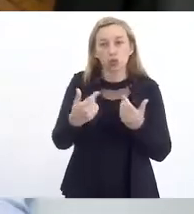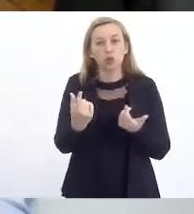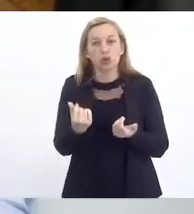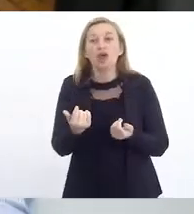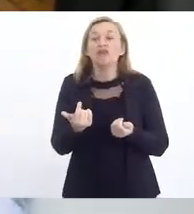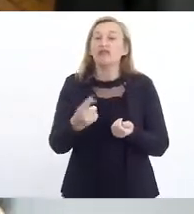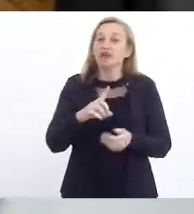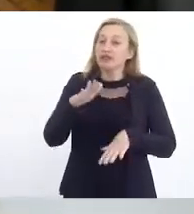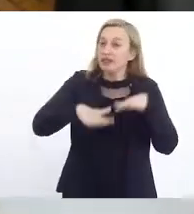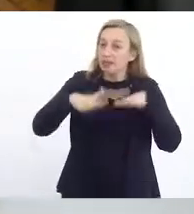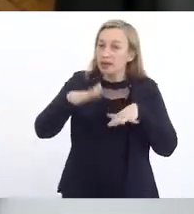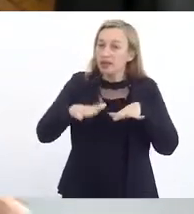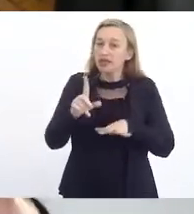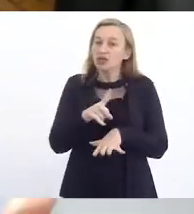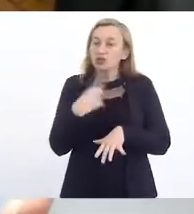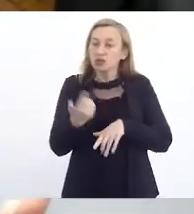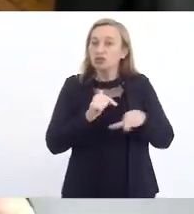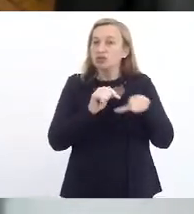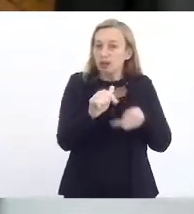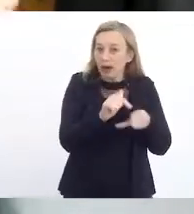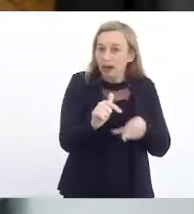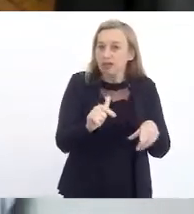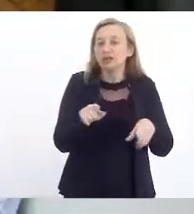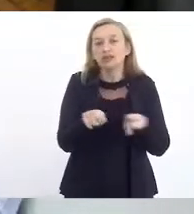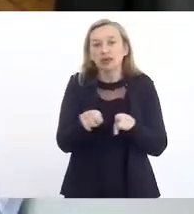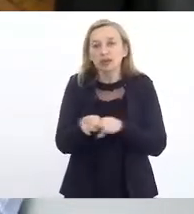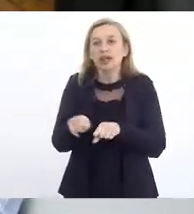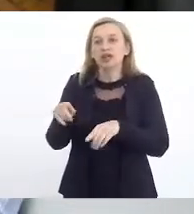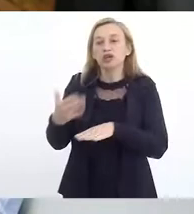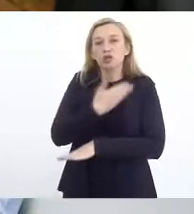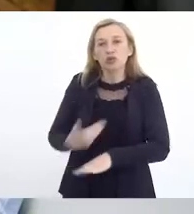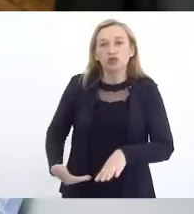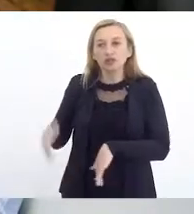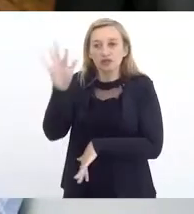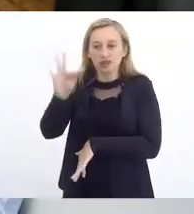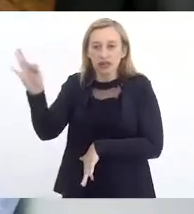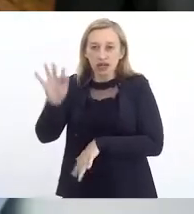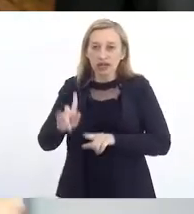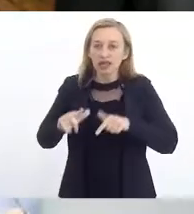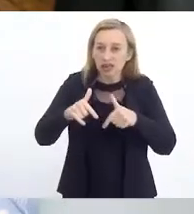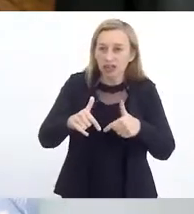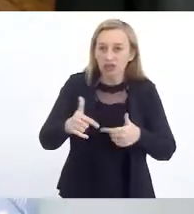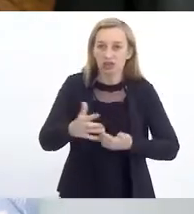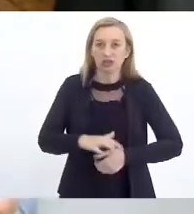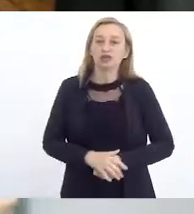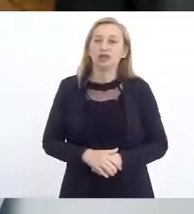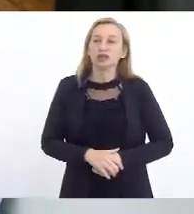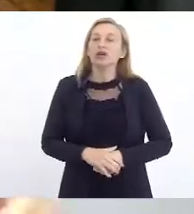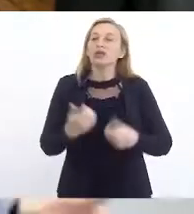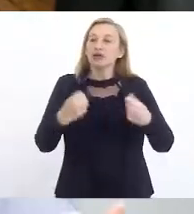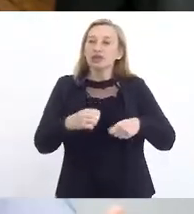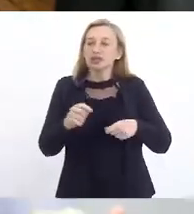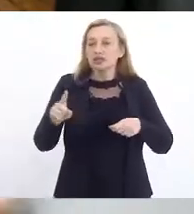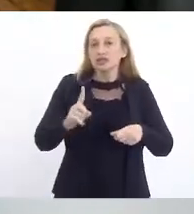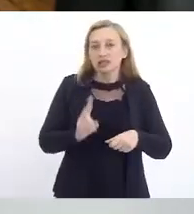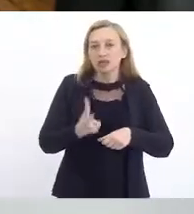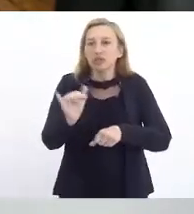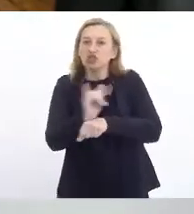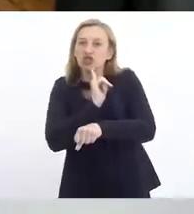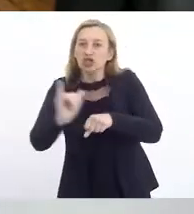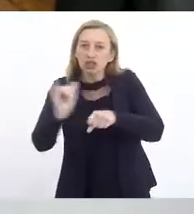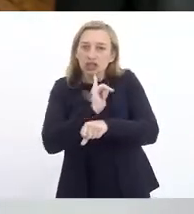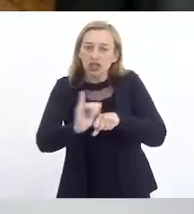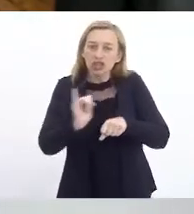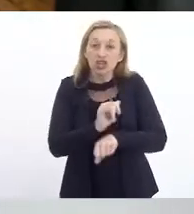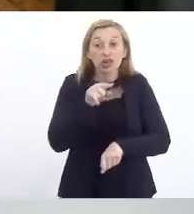das nossas ações aqui e vai depender também de que o governo federal passe a ter isso. Então, precisa ter um plano estratégico e